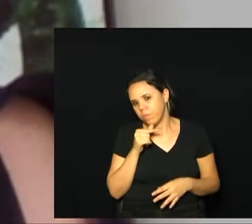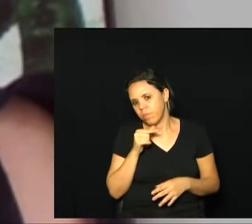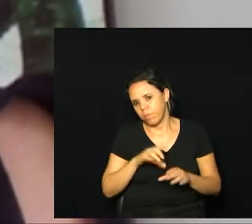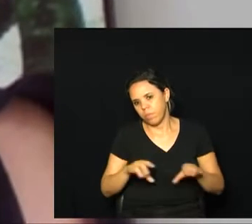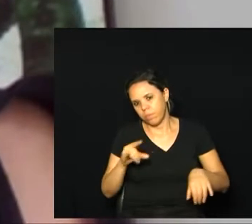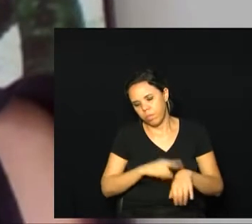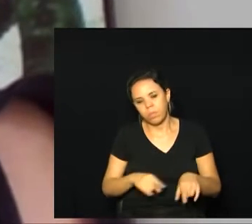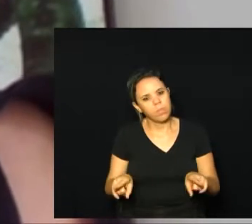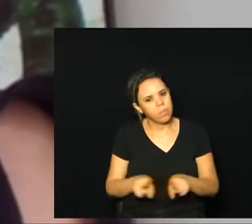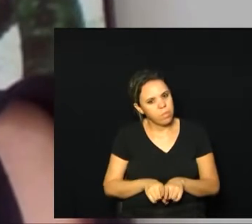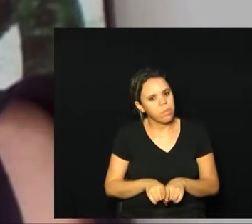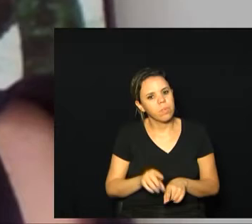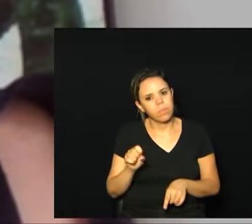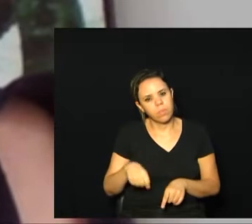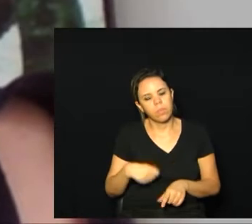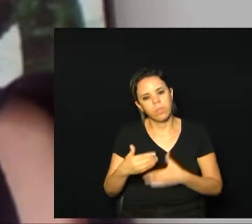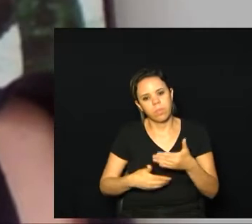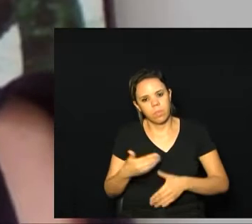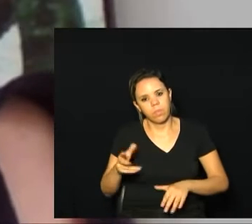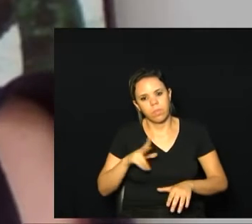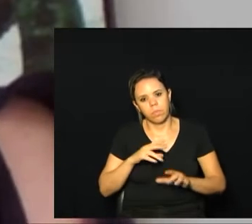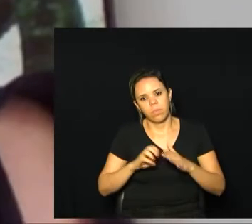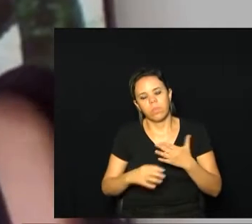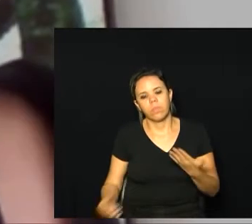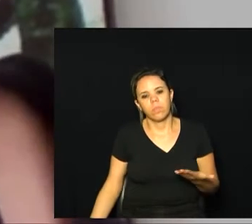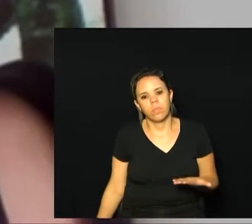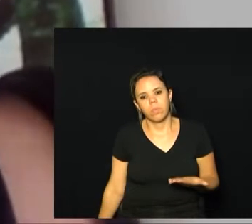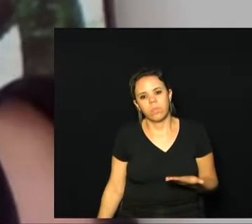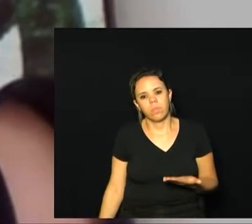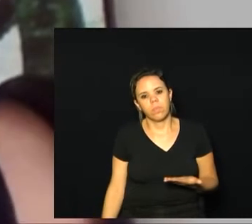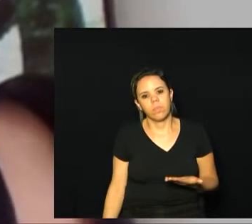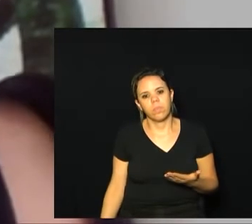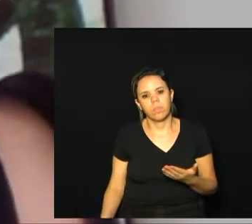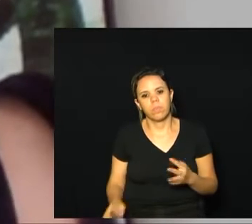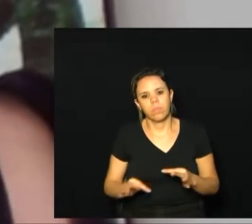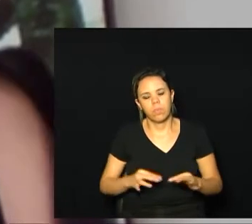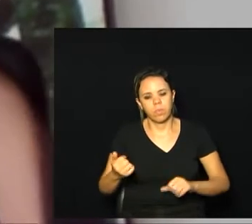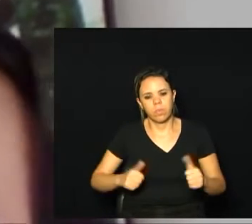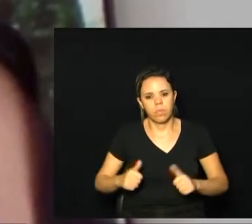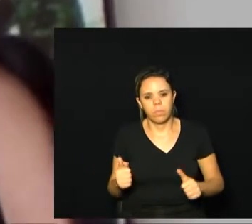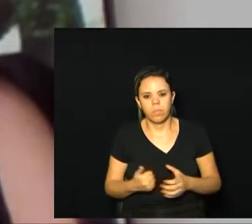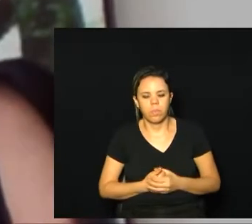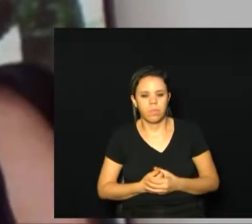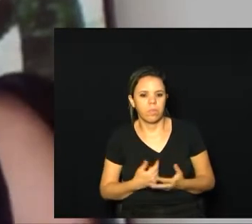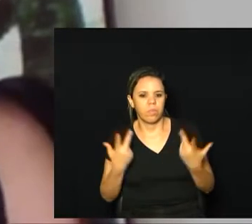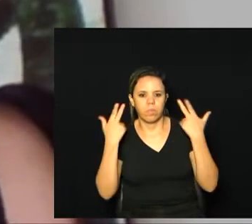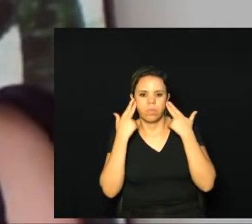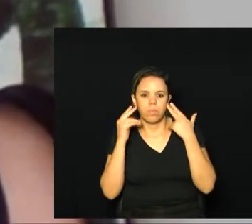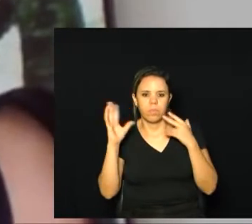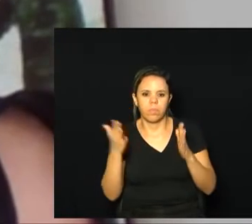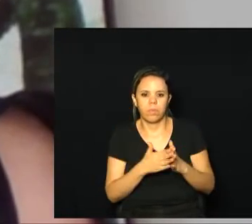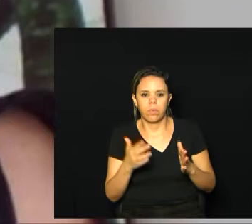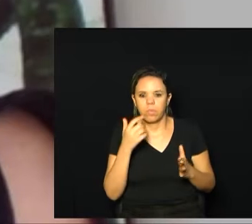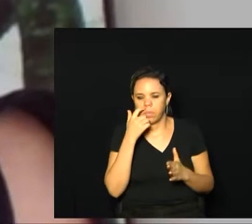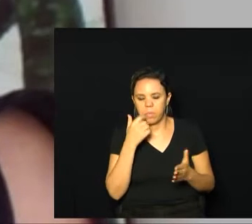esgoto, deve passar, sim, por um processo de privatização, e daí são processos de licitação comum, como acontece